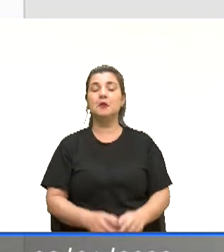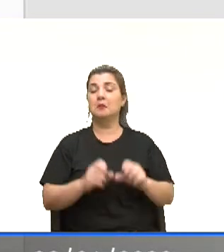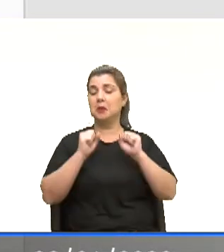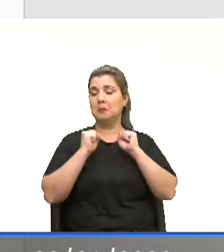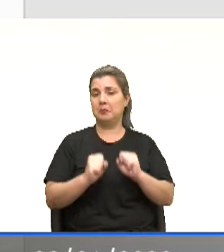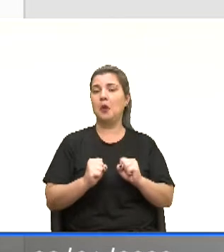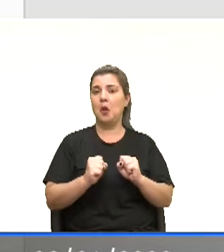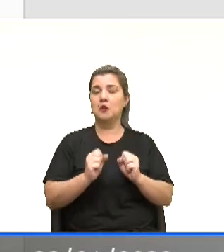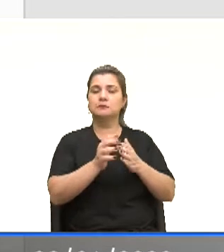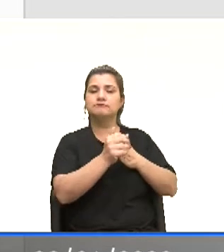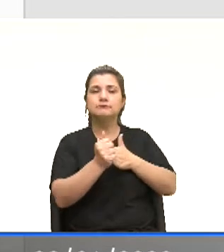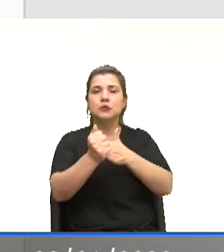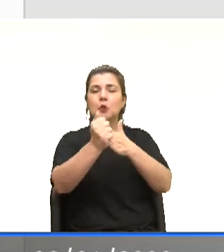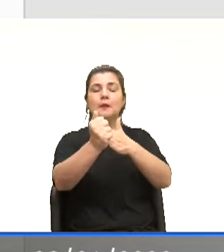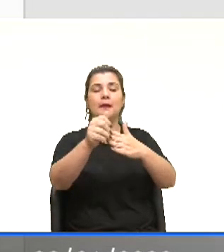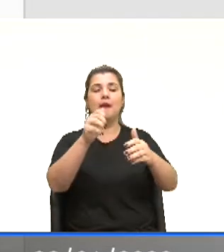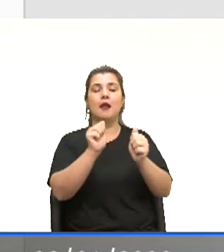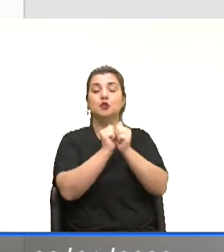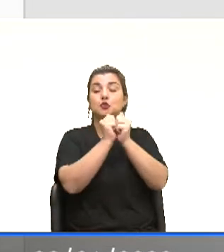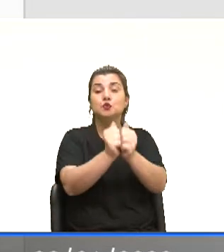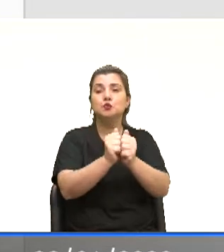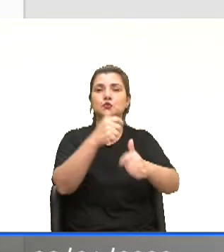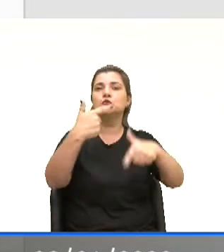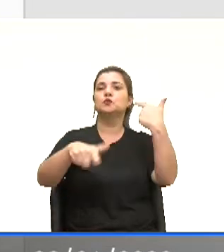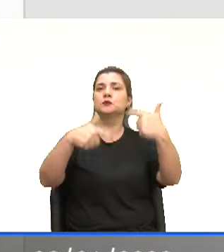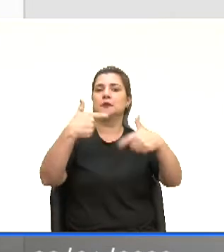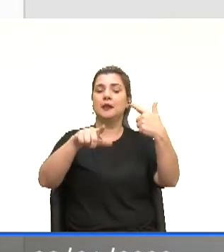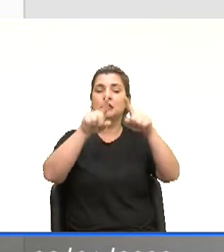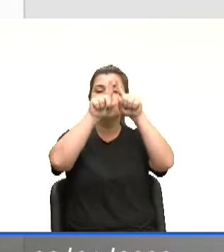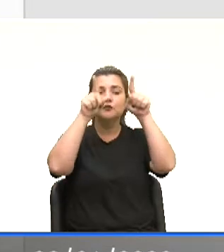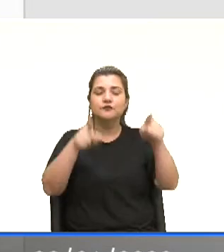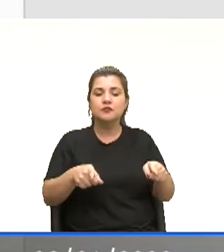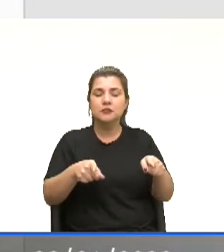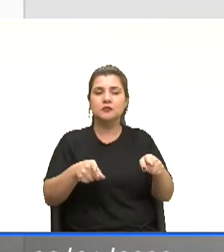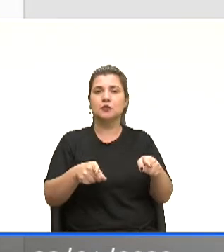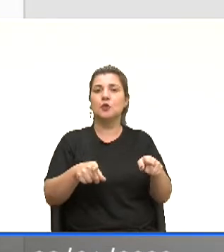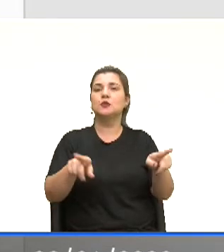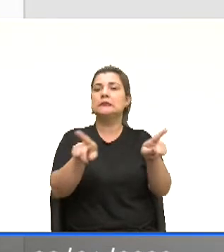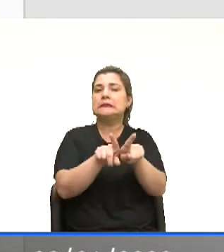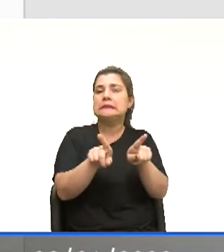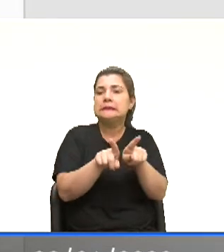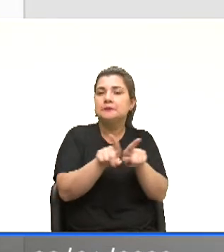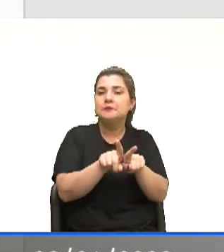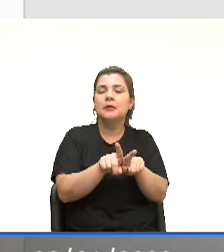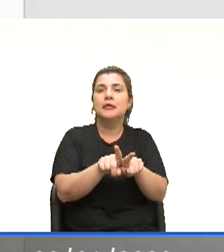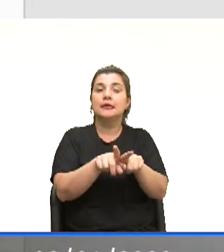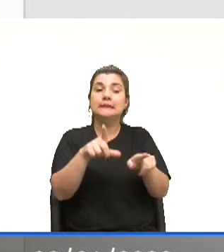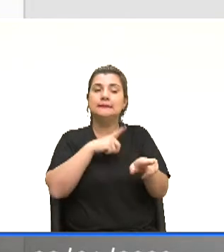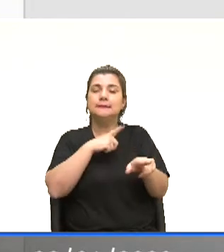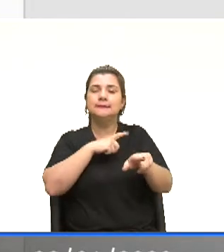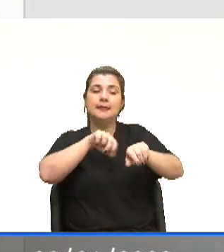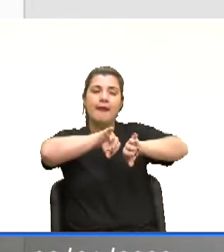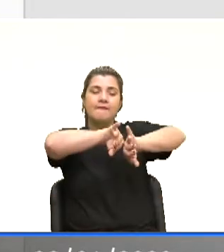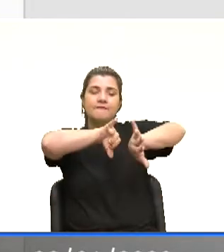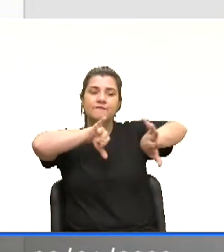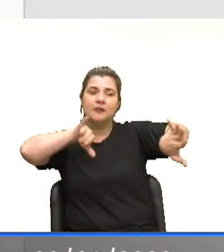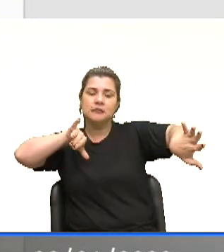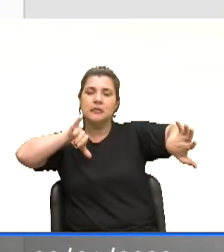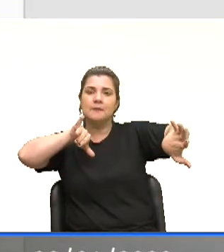possam acompanhar esses trabalhadores, para que possam adotar medidas de afastamento desses trabalhadores